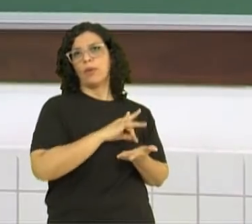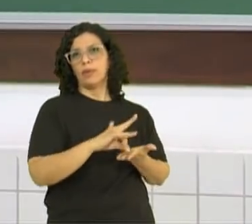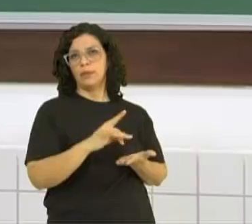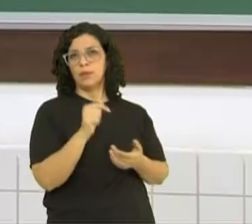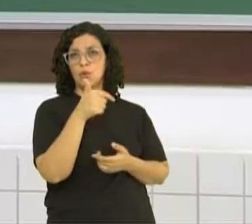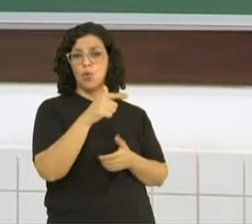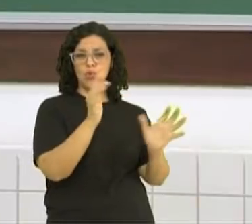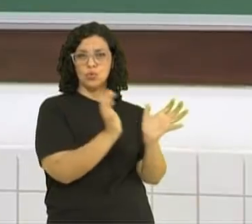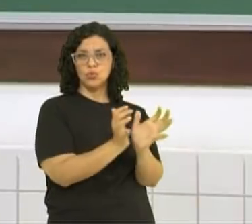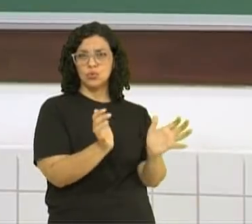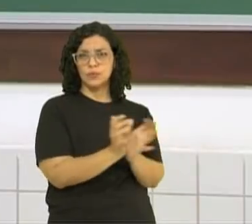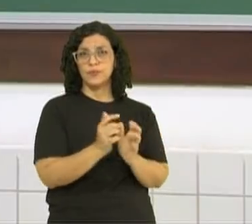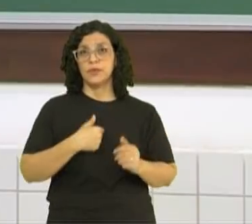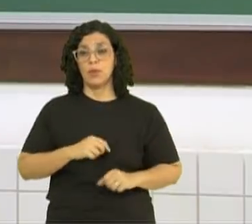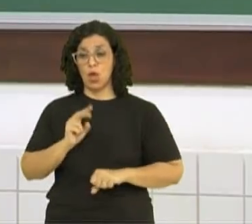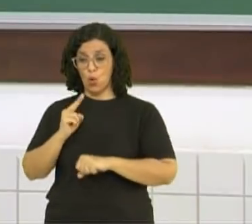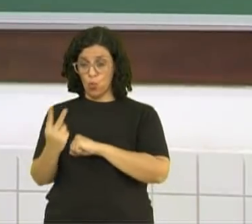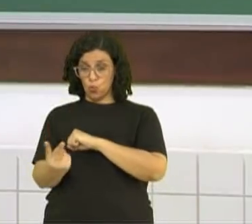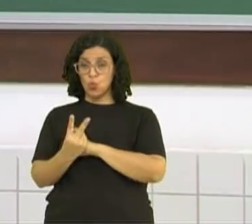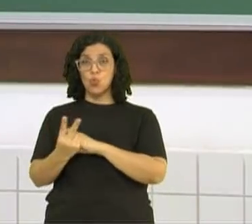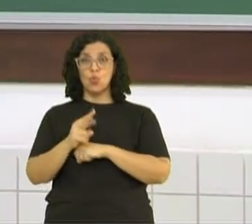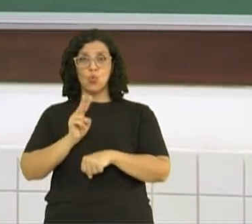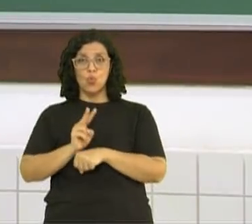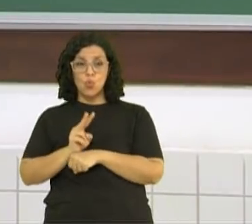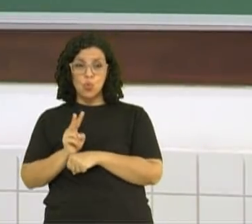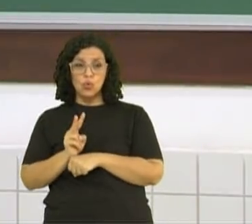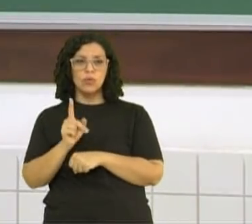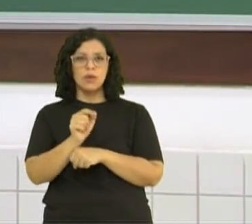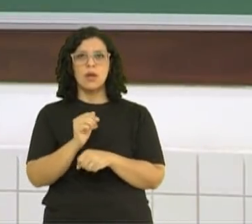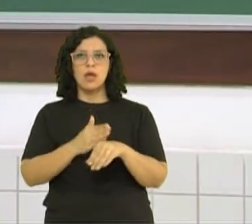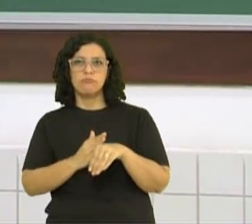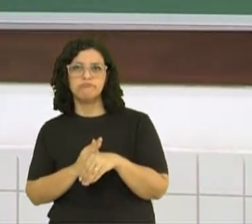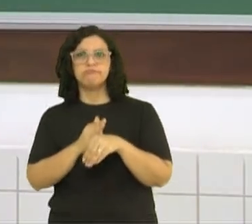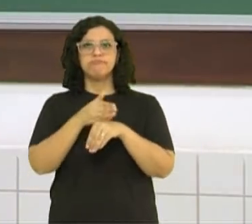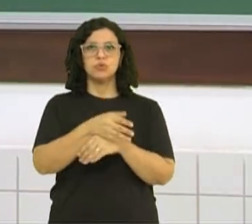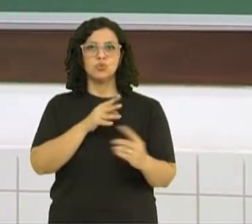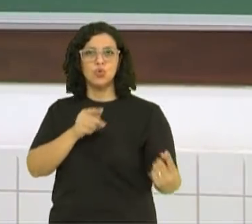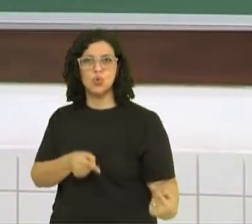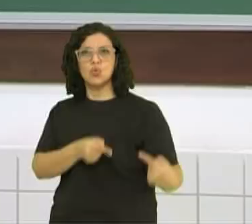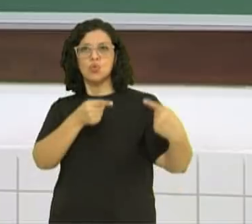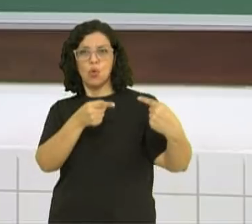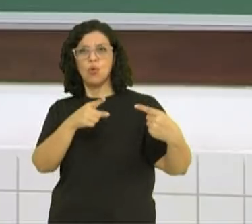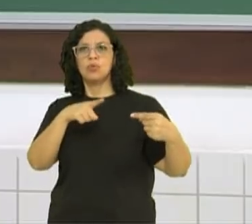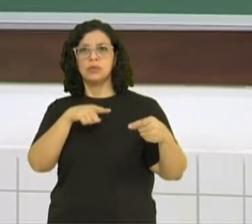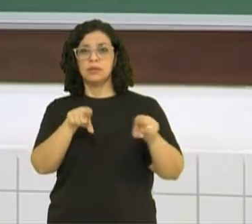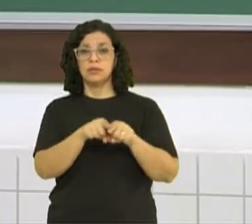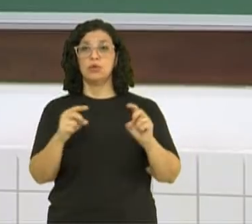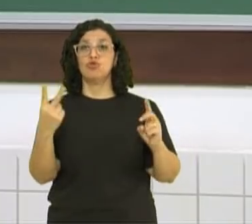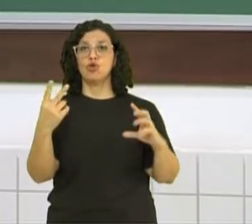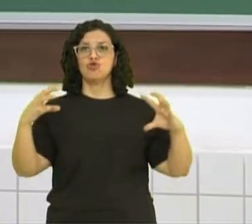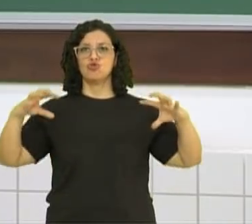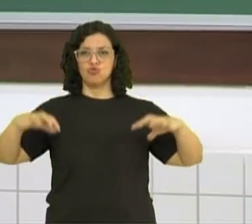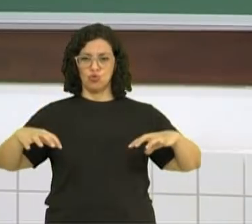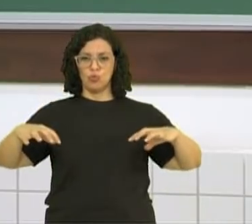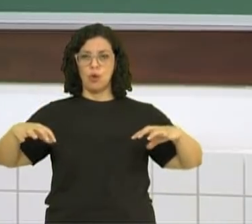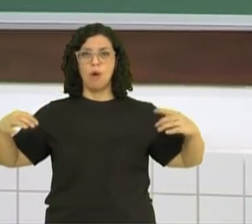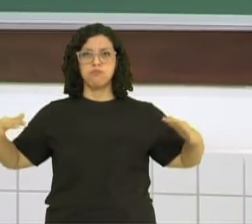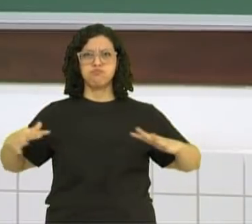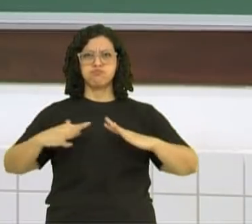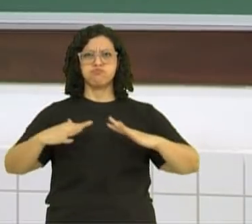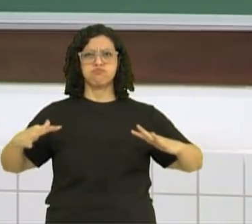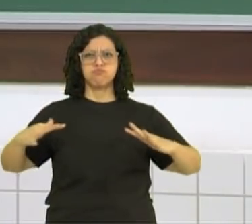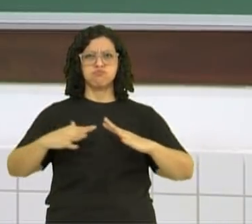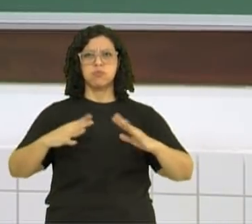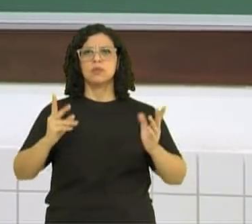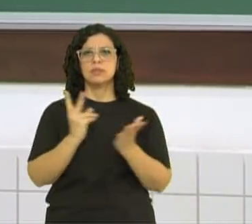eu defendo e ataco. Então o campo permanece tanto as equipes diferentes, né? A equipe A e a equipe B misturam